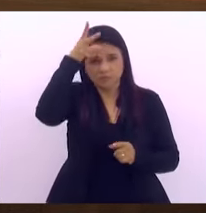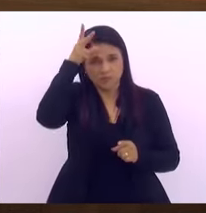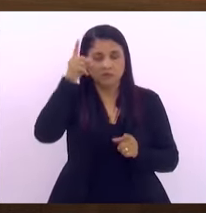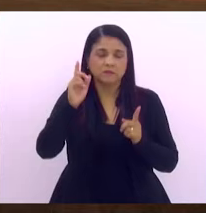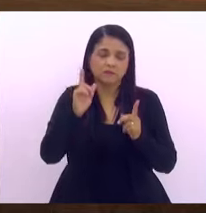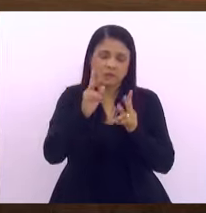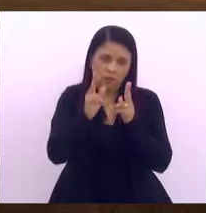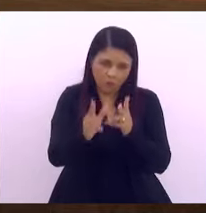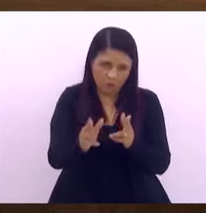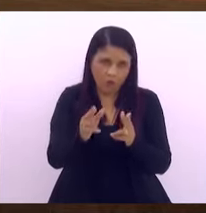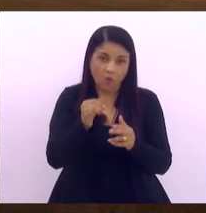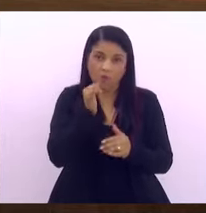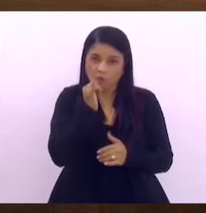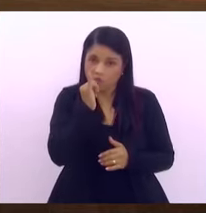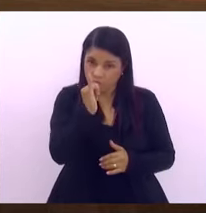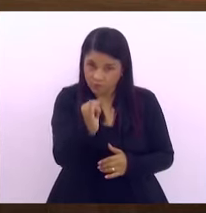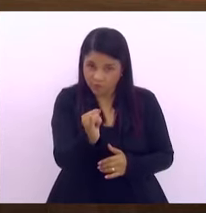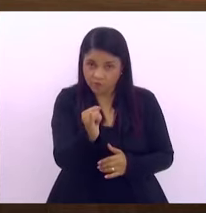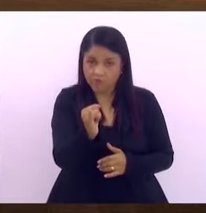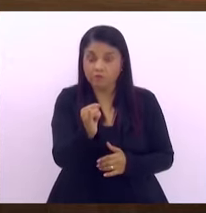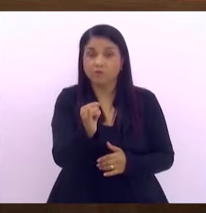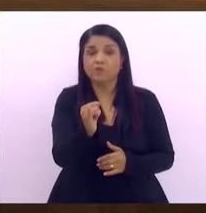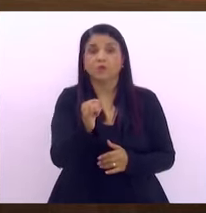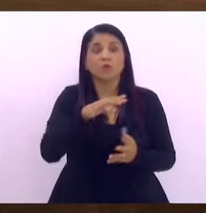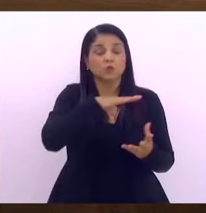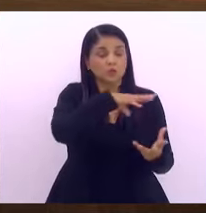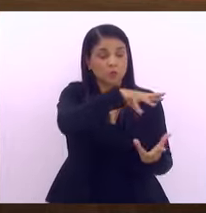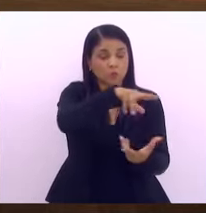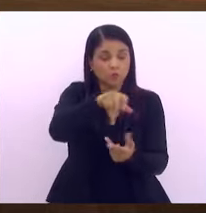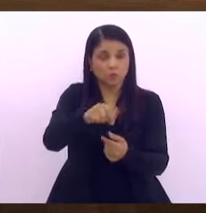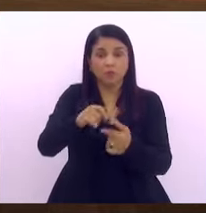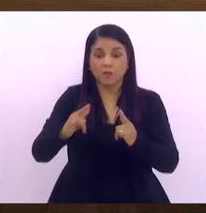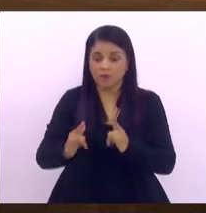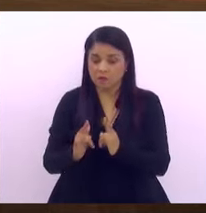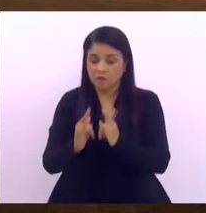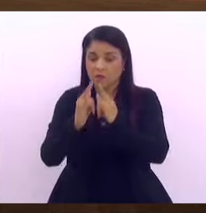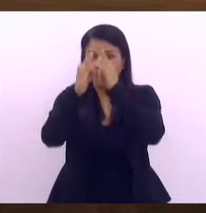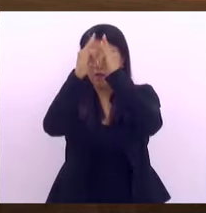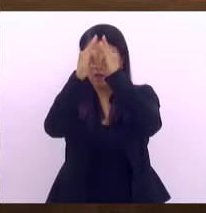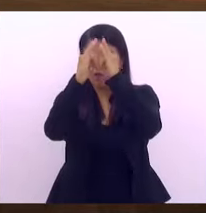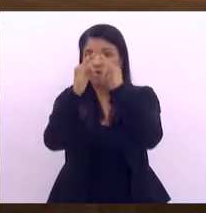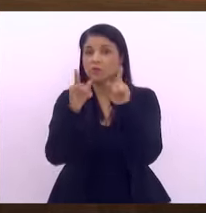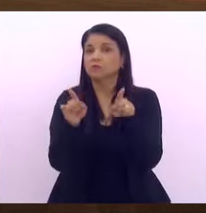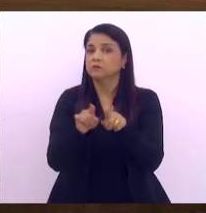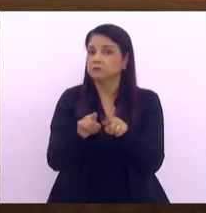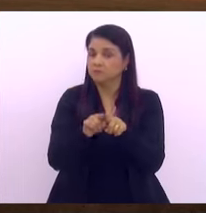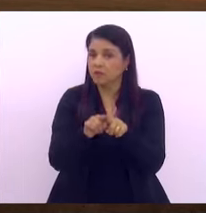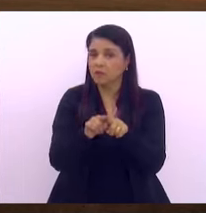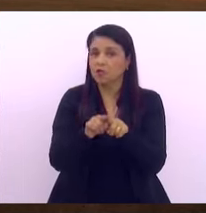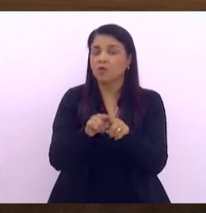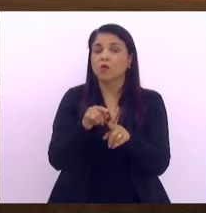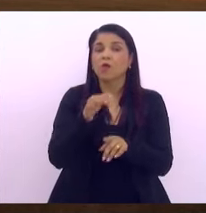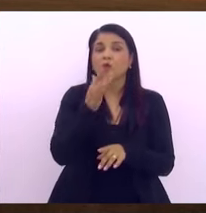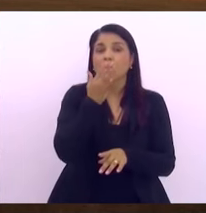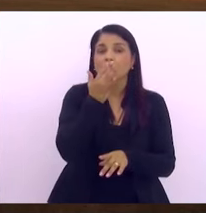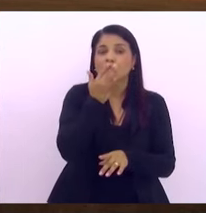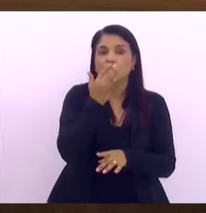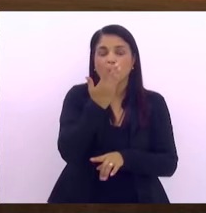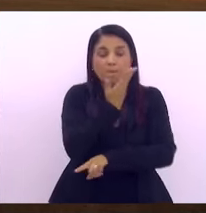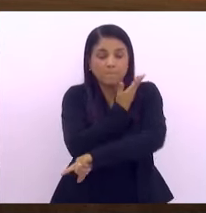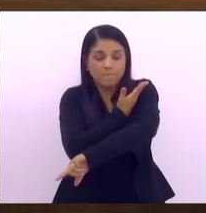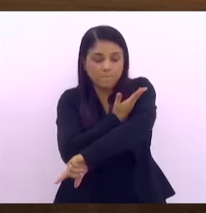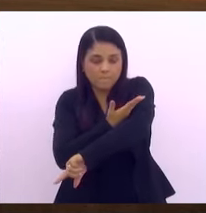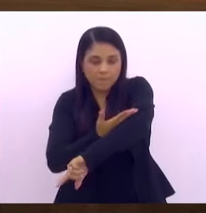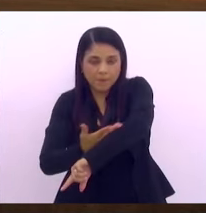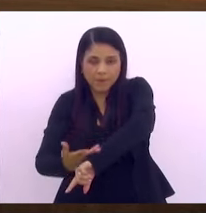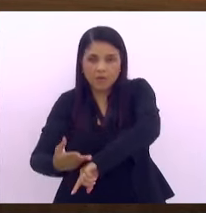já fizeram isso, em todo o mundo, até a Torre Eiffel já fez isso, lá estão, com as cores branca e azul, que